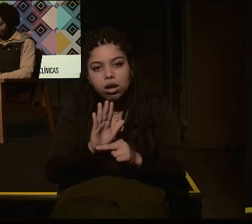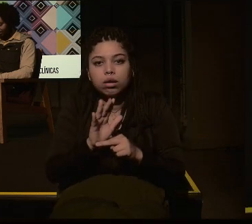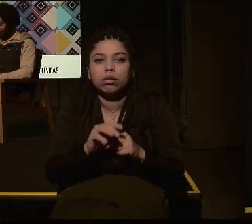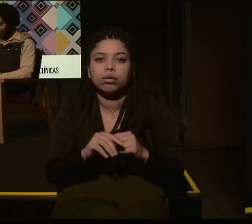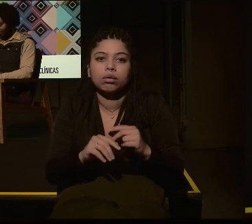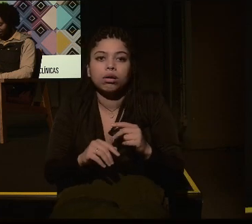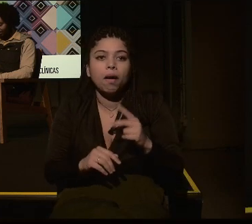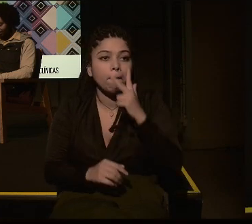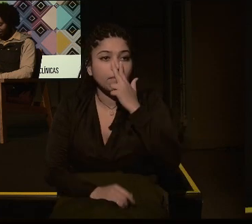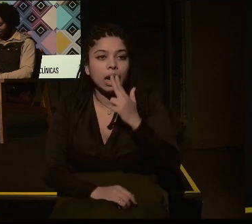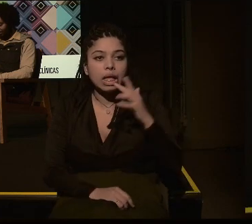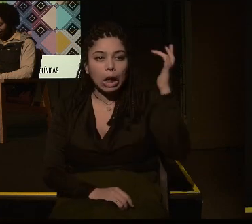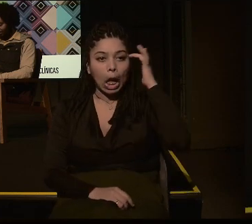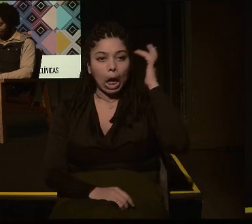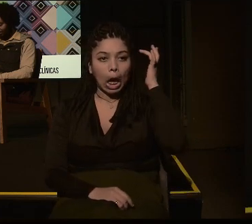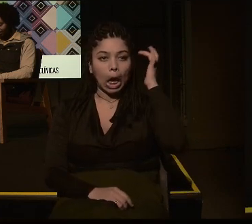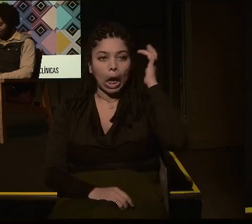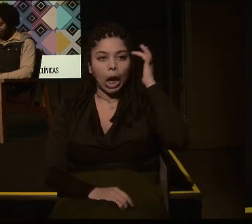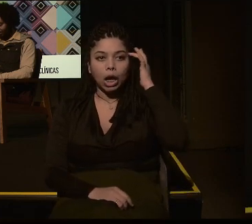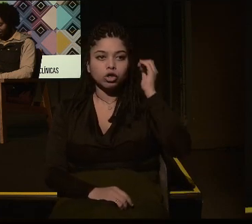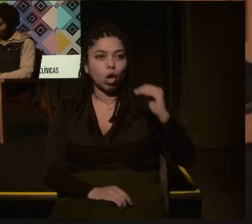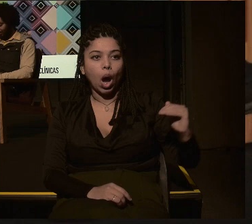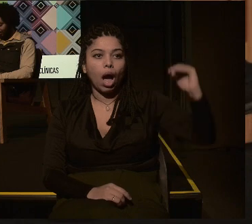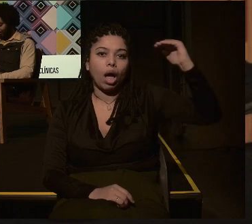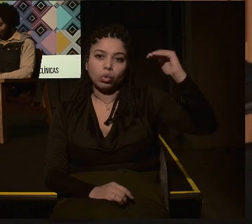ficando adultocêntrico também.